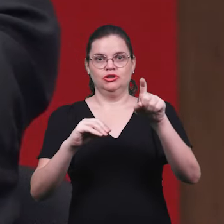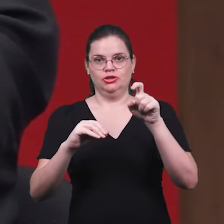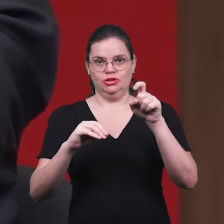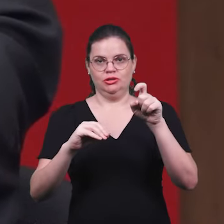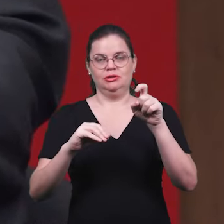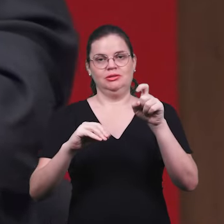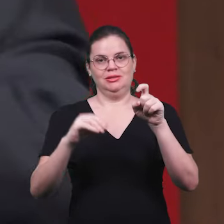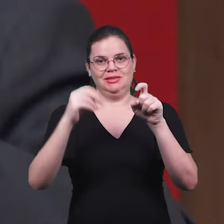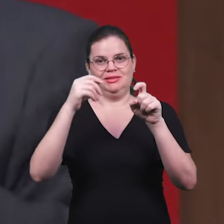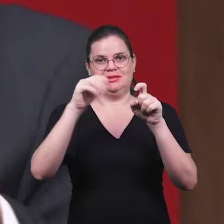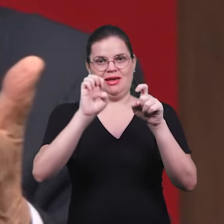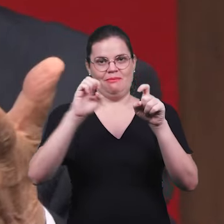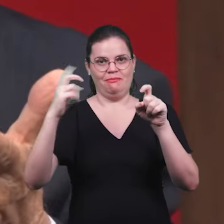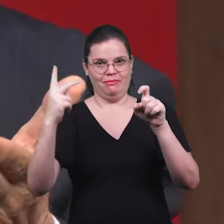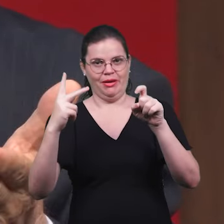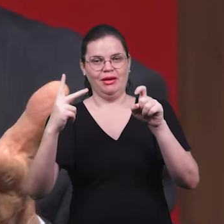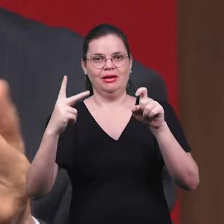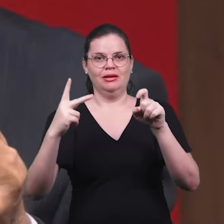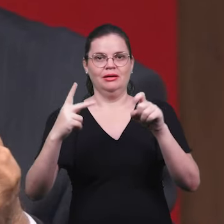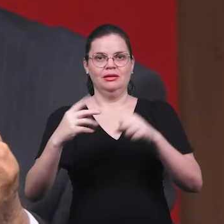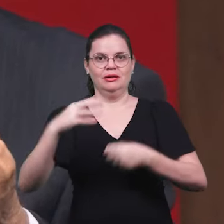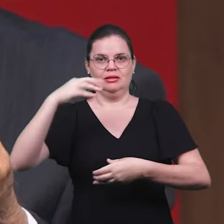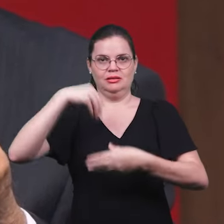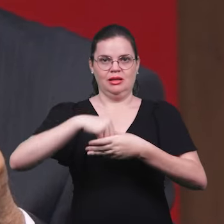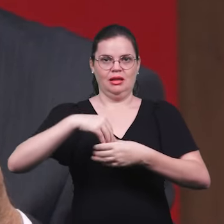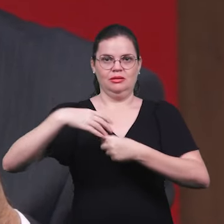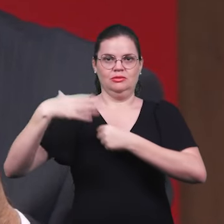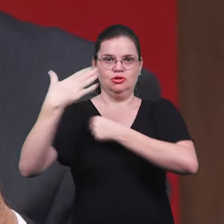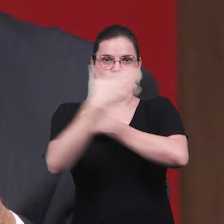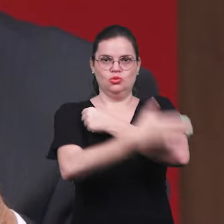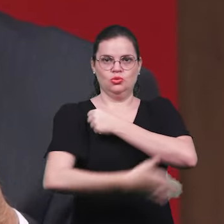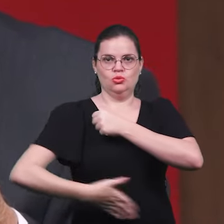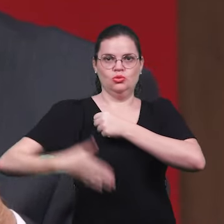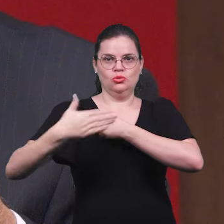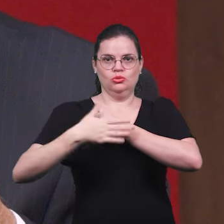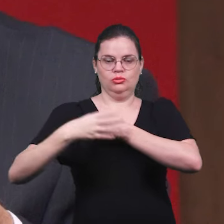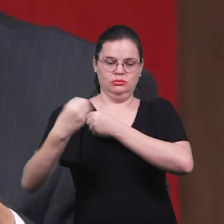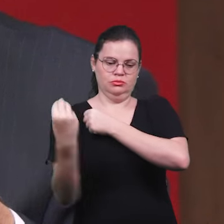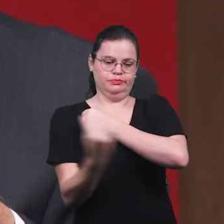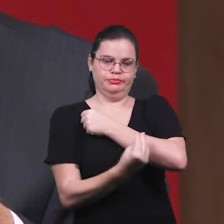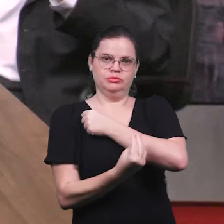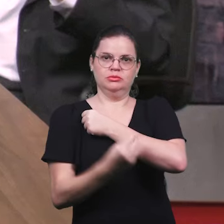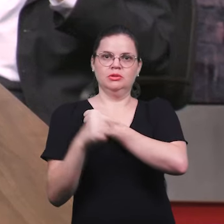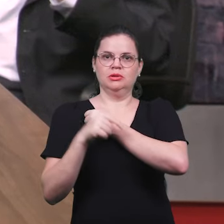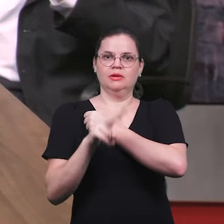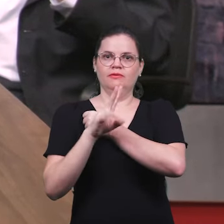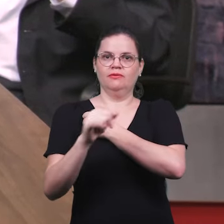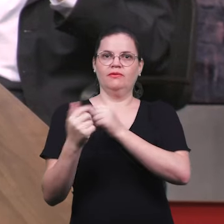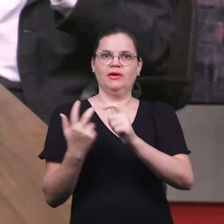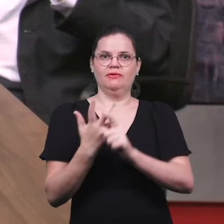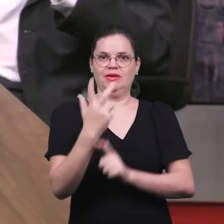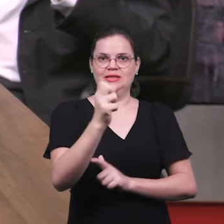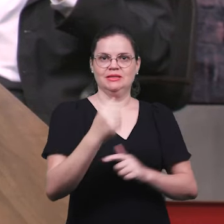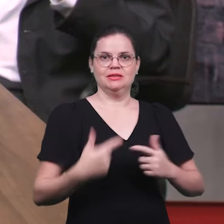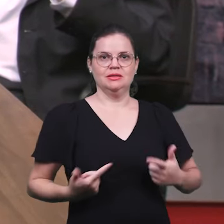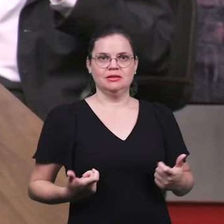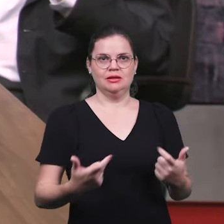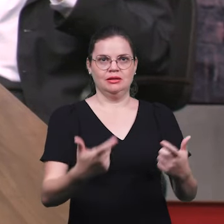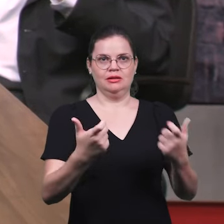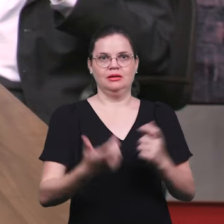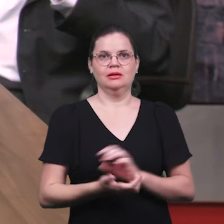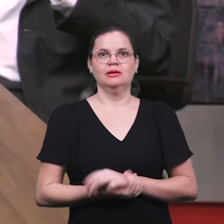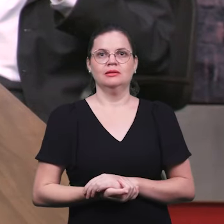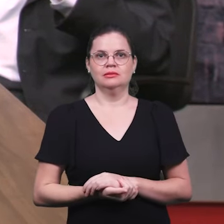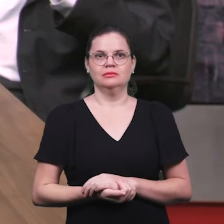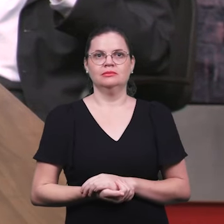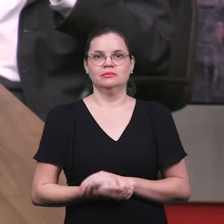dos guerreiros e ele venceria a guerra. Com esse sinal, exatamente, vencerás. In hoc signis